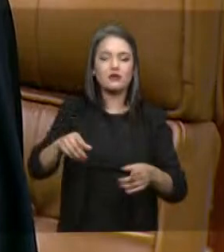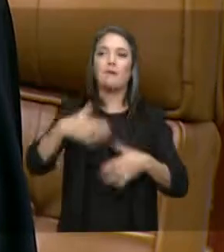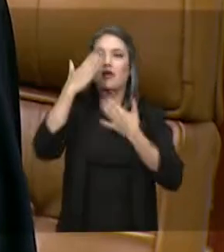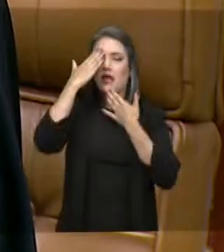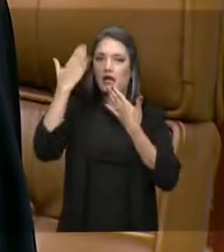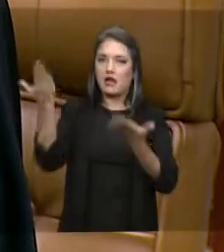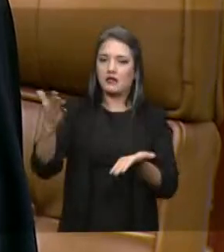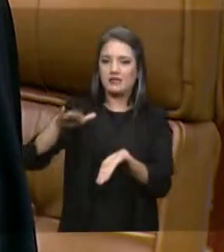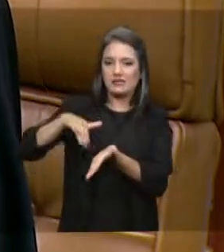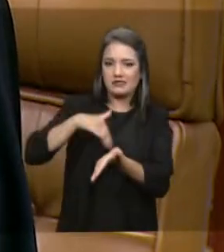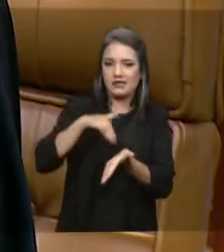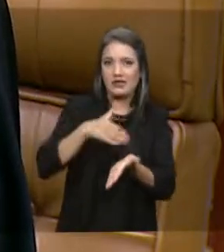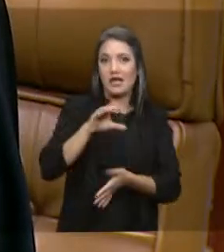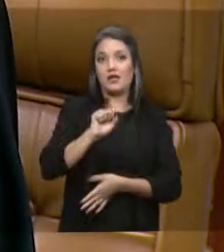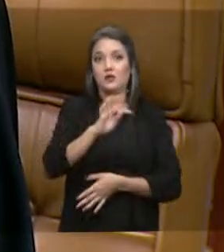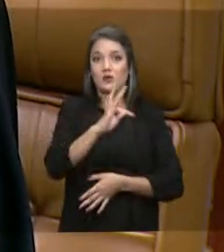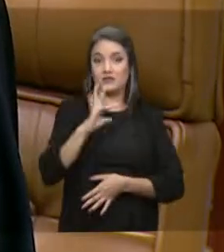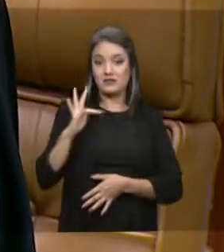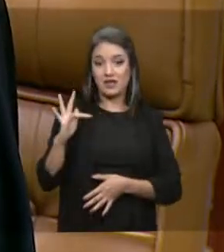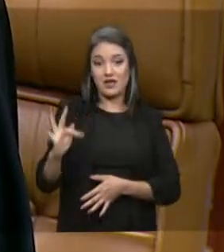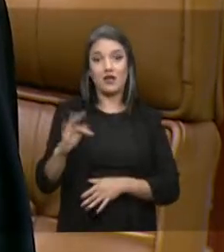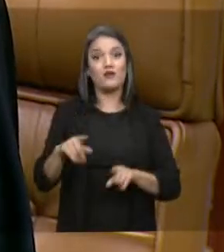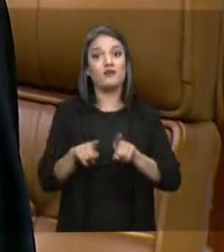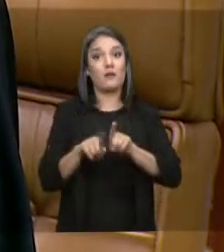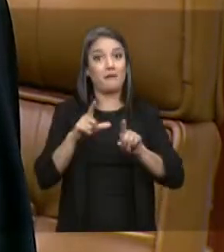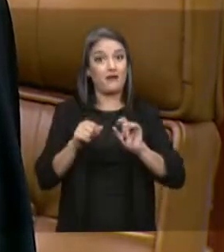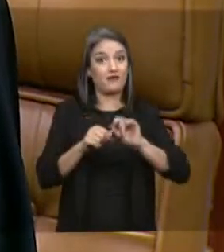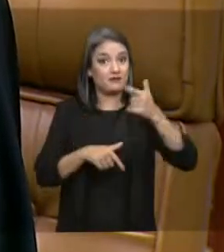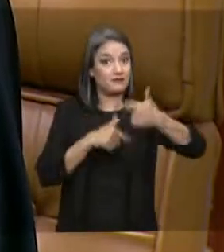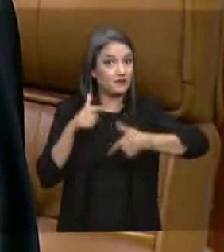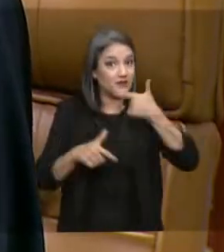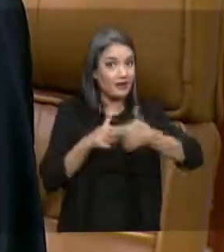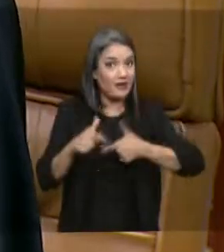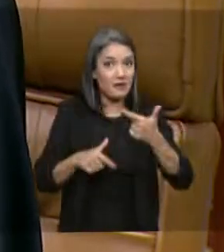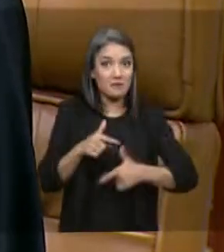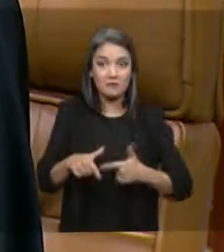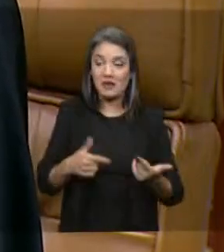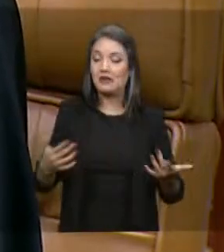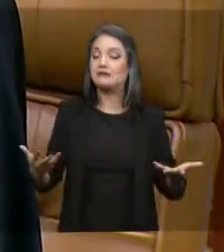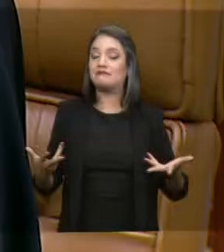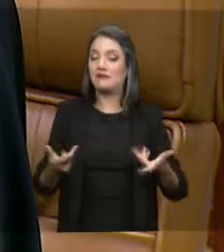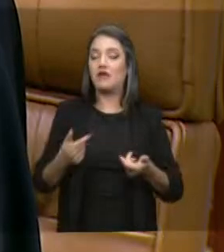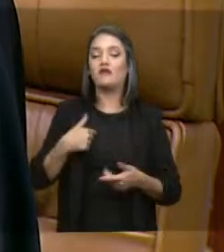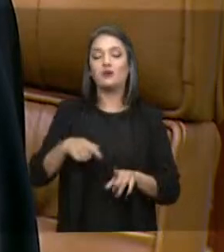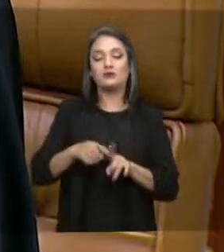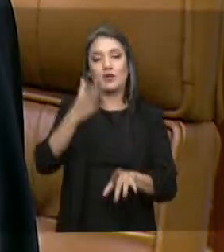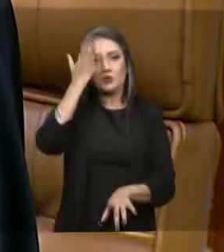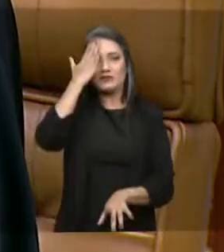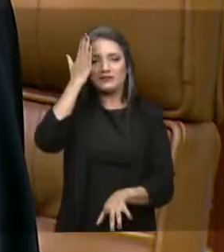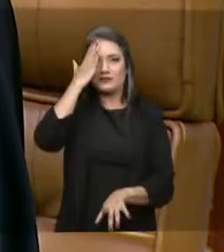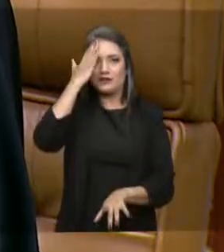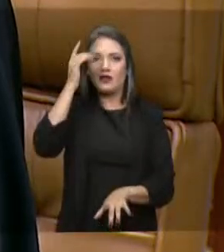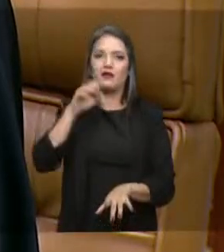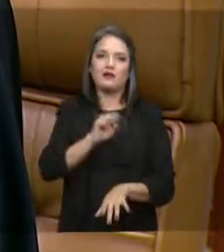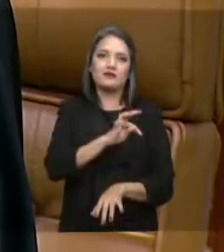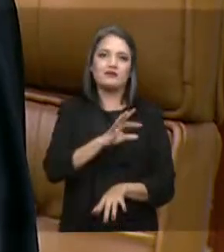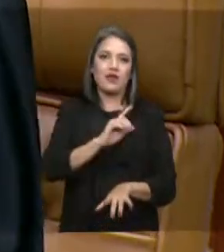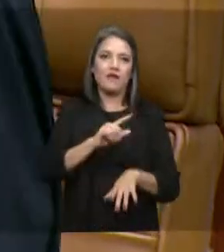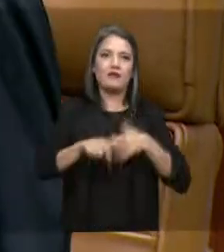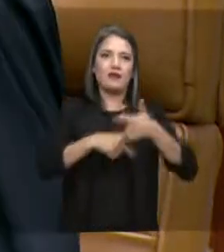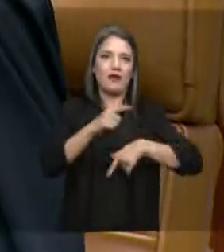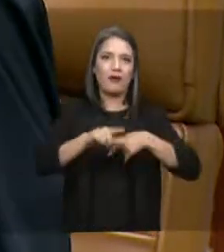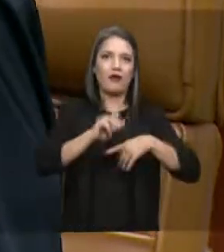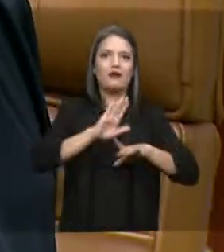que vem realizando também um trabalho que eu sei que está sobrecarregando o Supremo Tribunal Federal